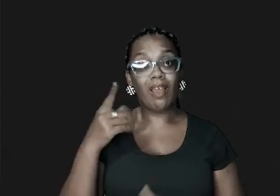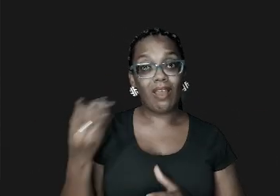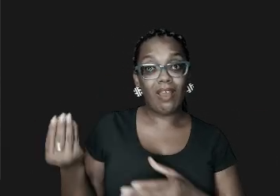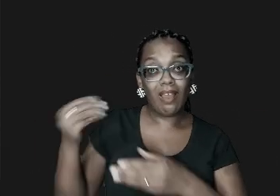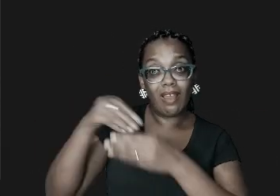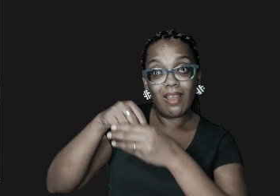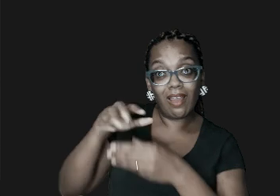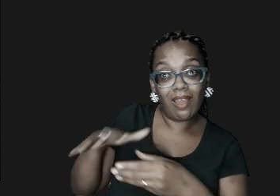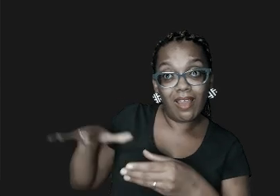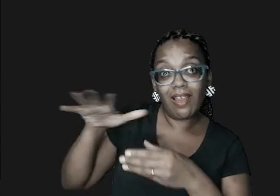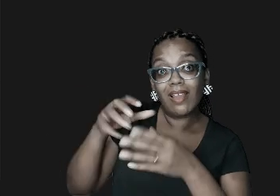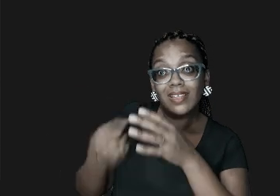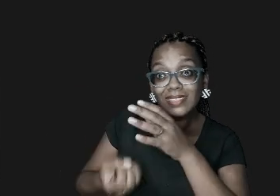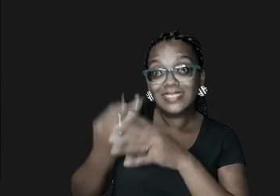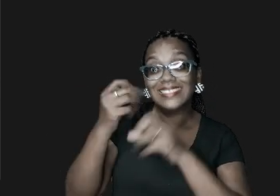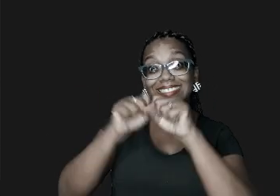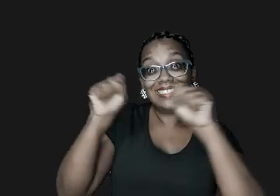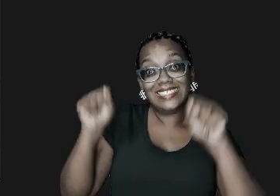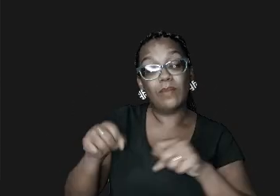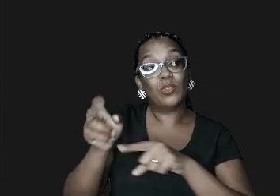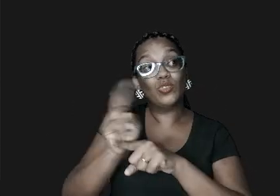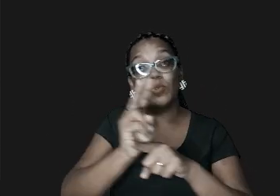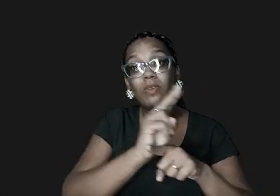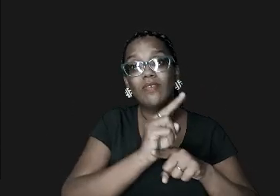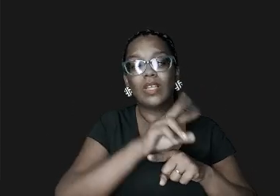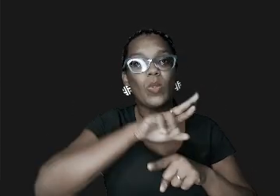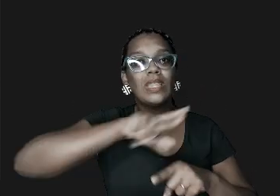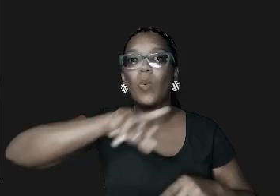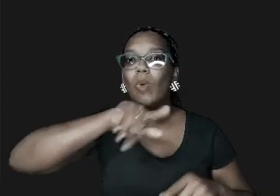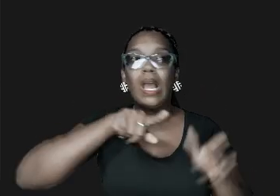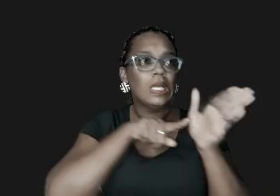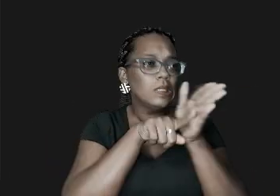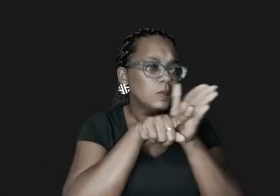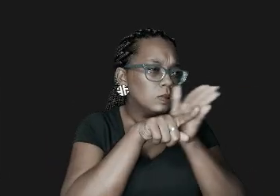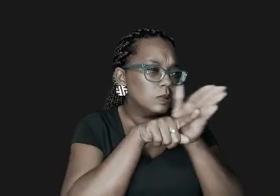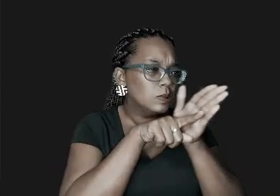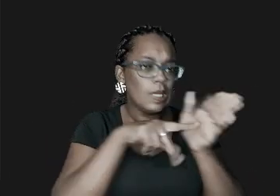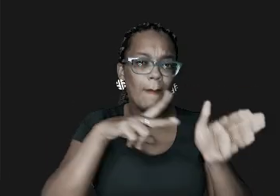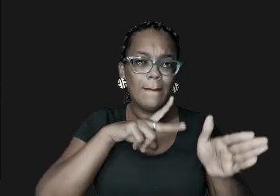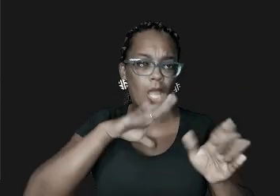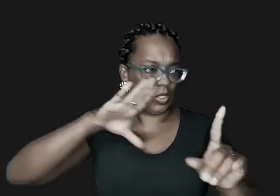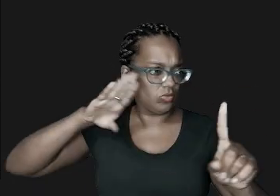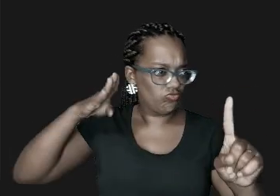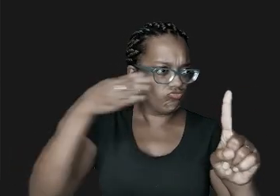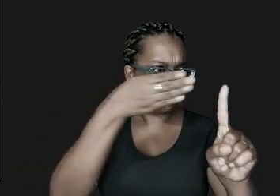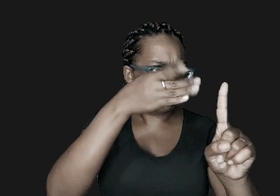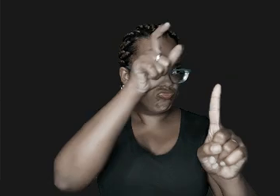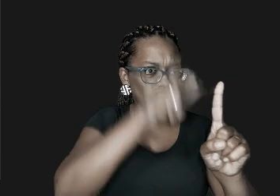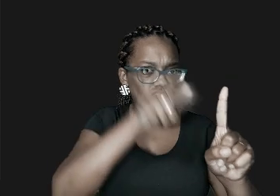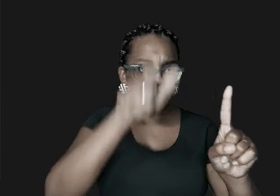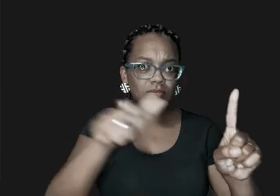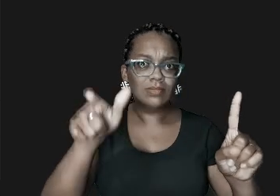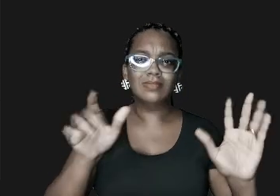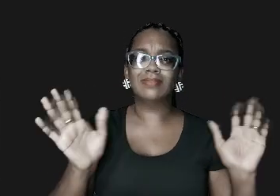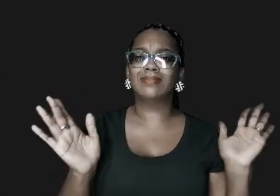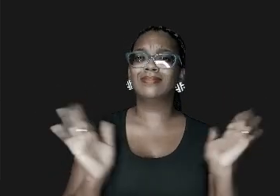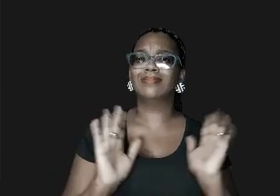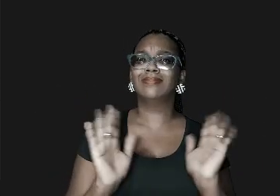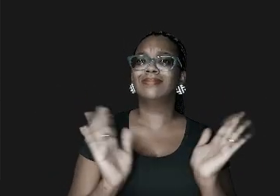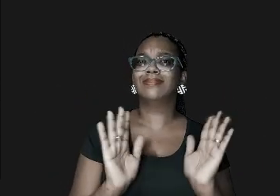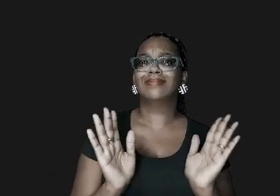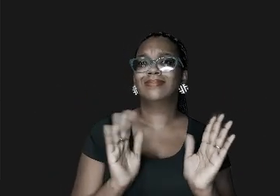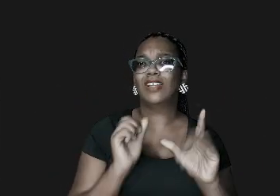esse pedido está inserido no âmbito dessa dos sistemas de supervisão não é uma investigação pessoal